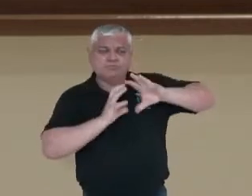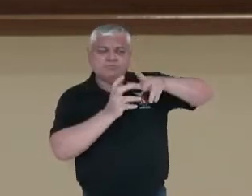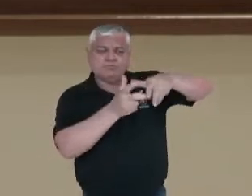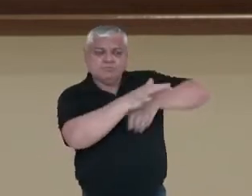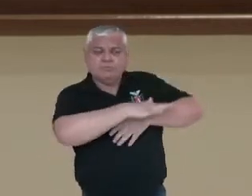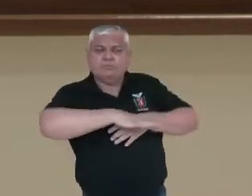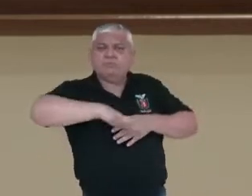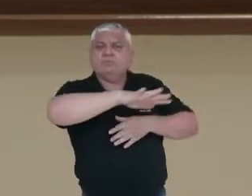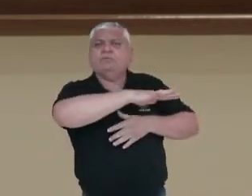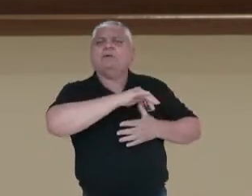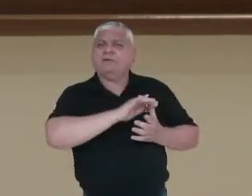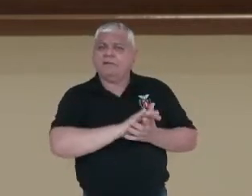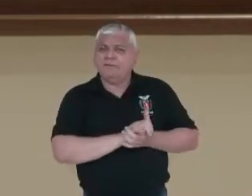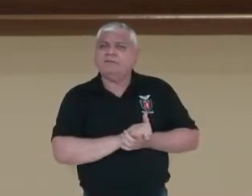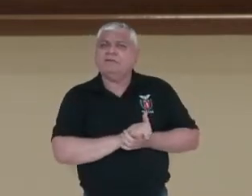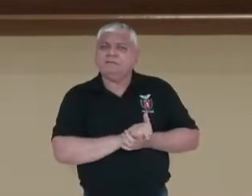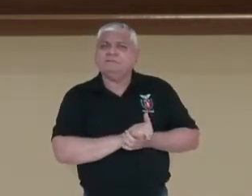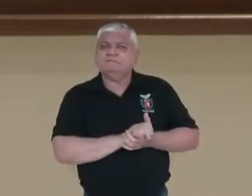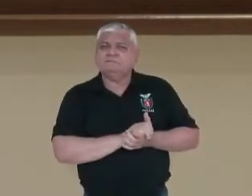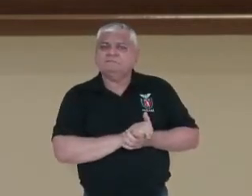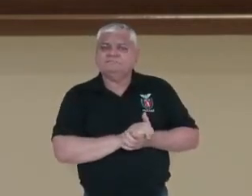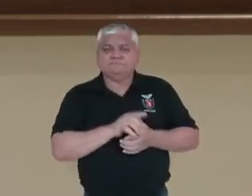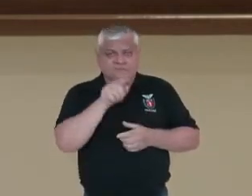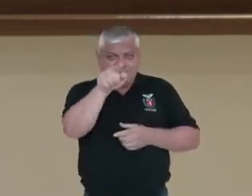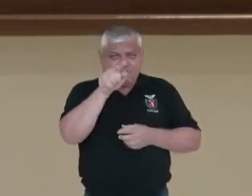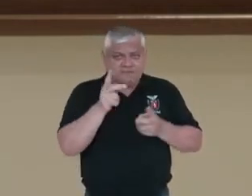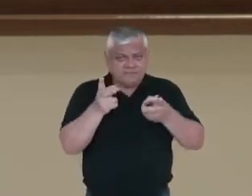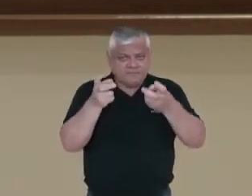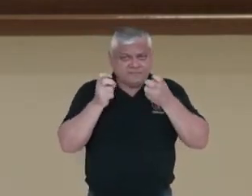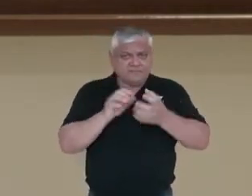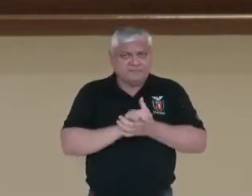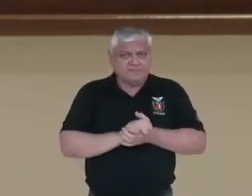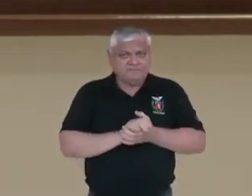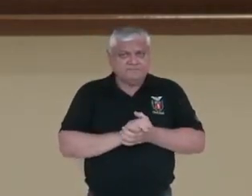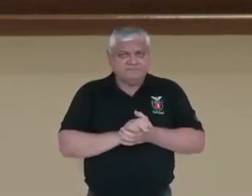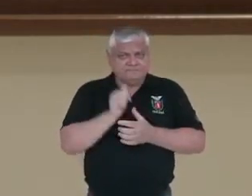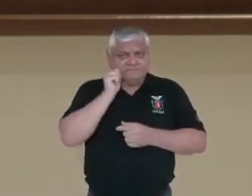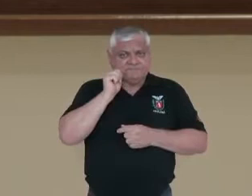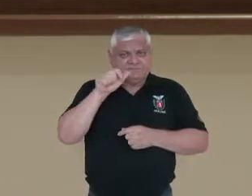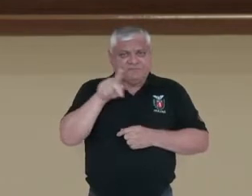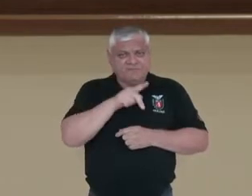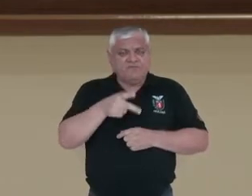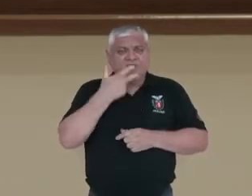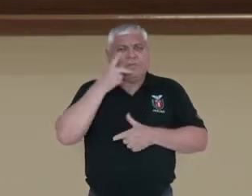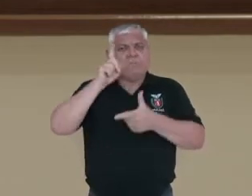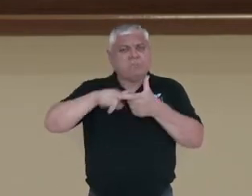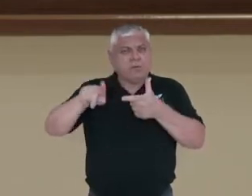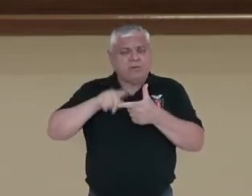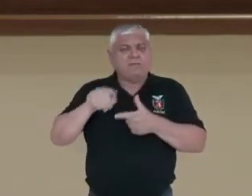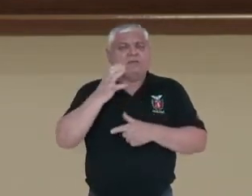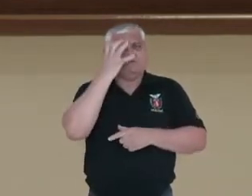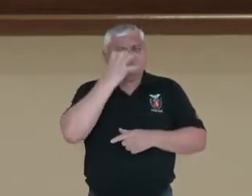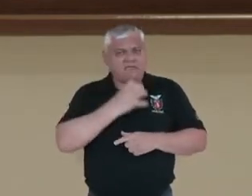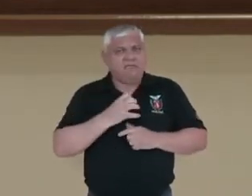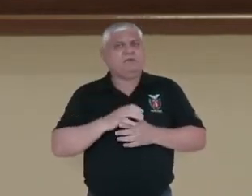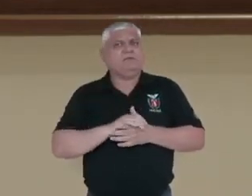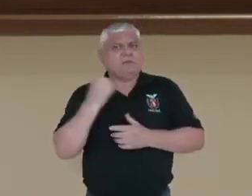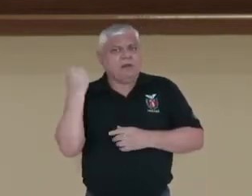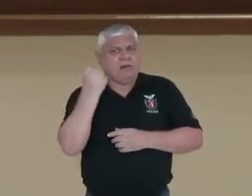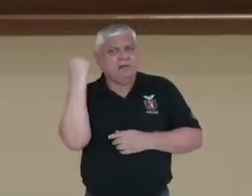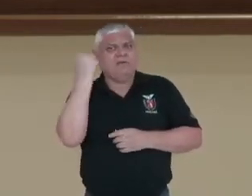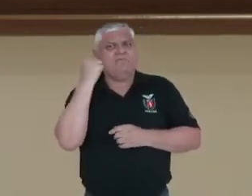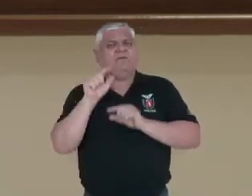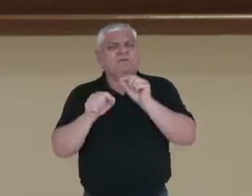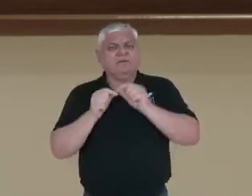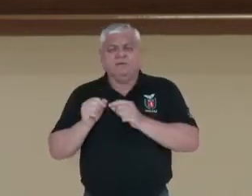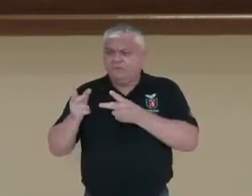referentes ao meio ambiente. E você deve ter percebido que ela fala sobre um problema que é muito sério e que você percebe